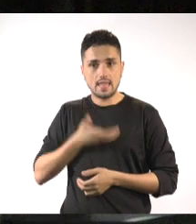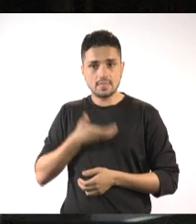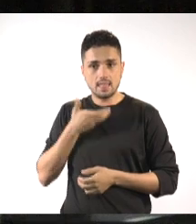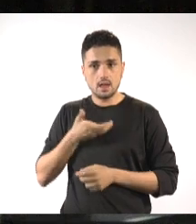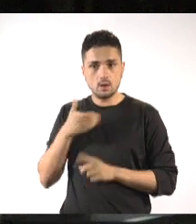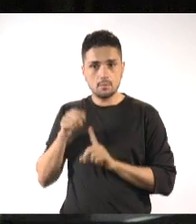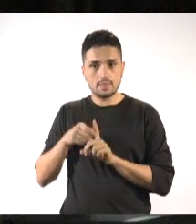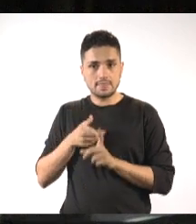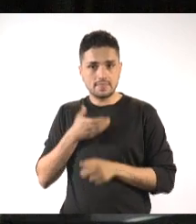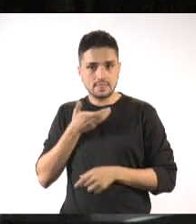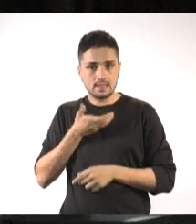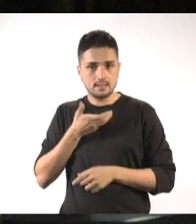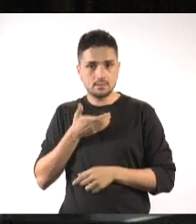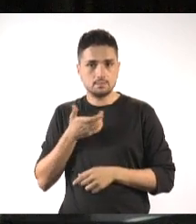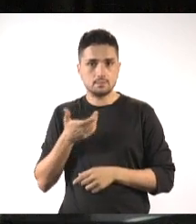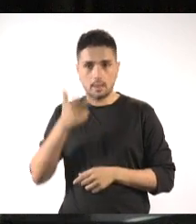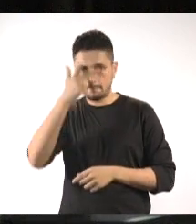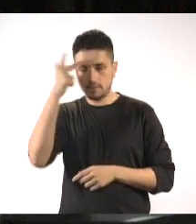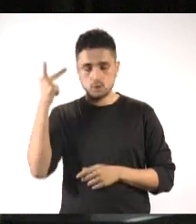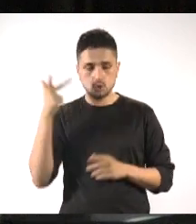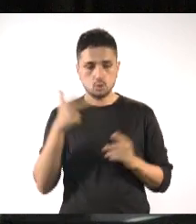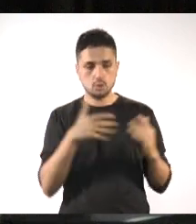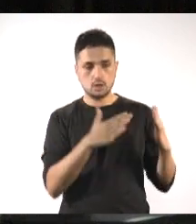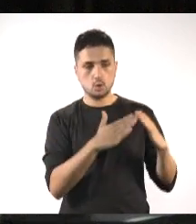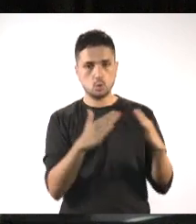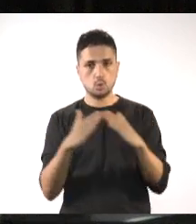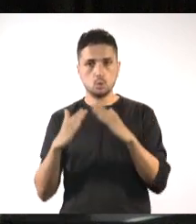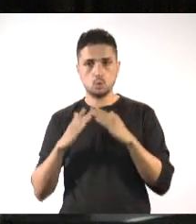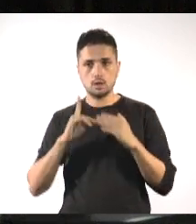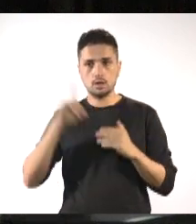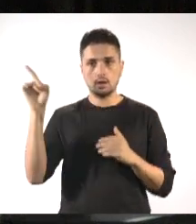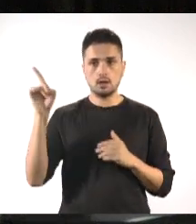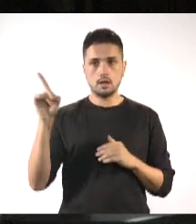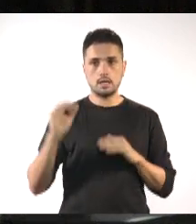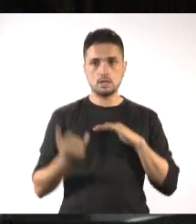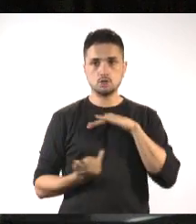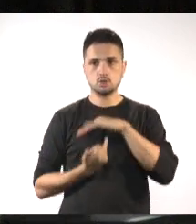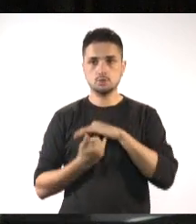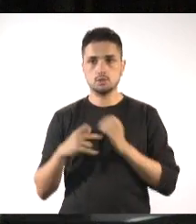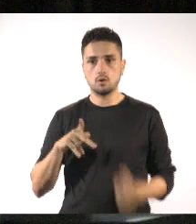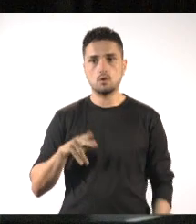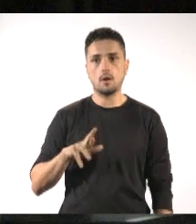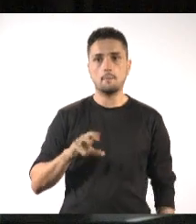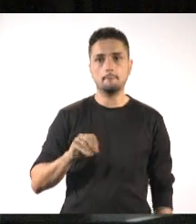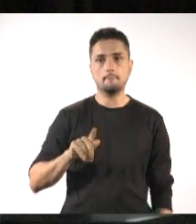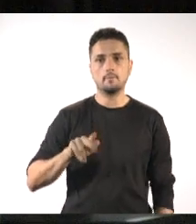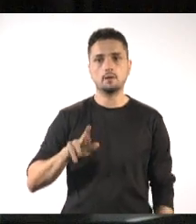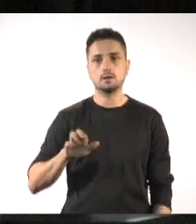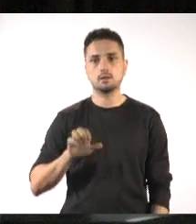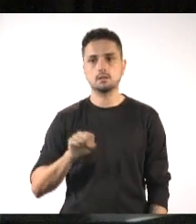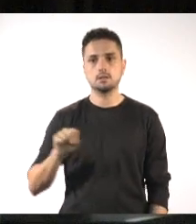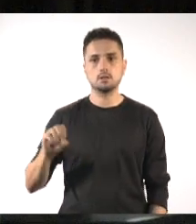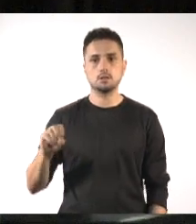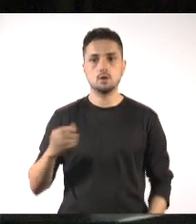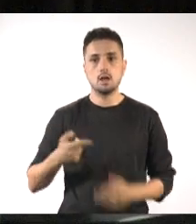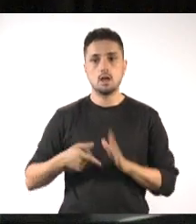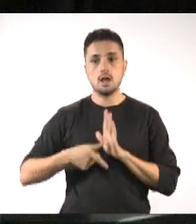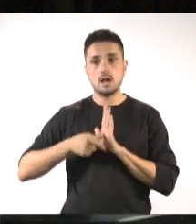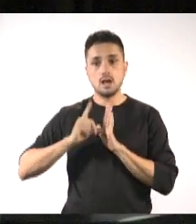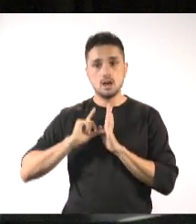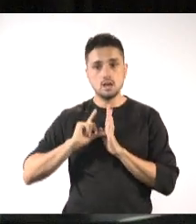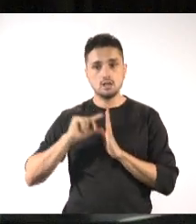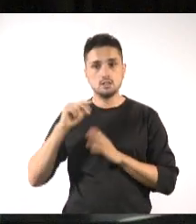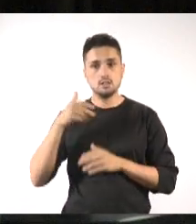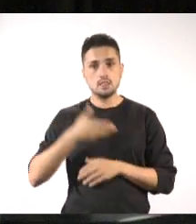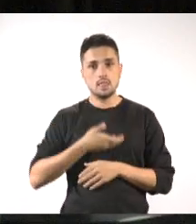de rua, lá na Fundição Progresso. Então, era véspera de Natal, porque a Pastoral do Menor, claro,